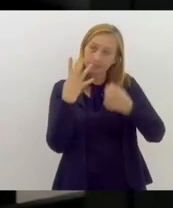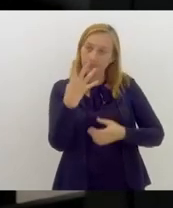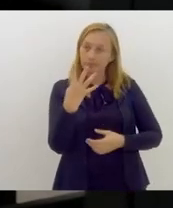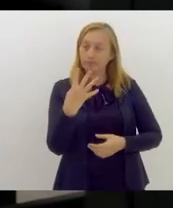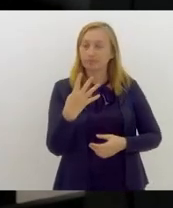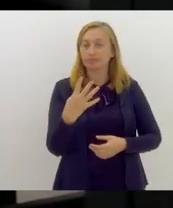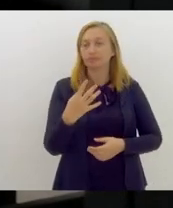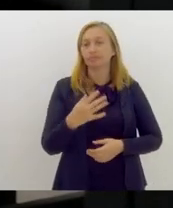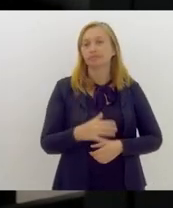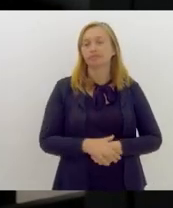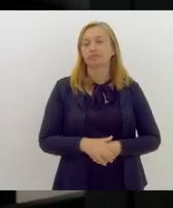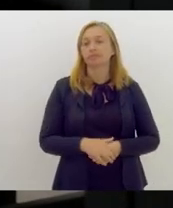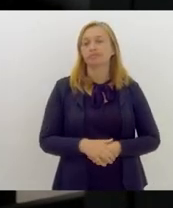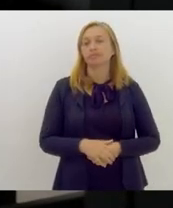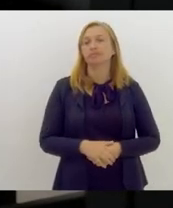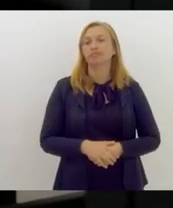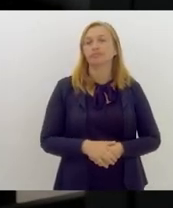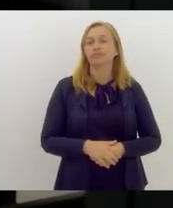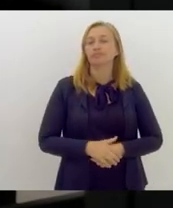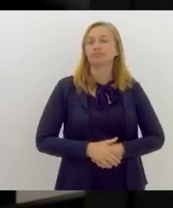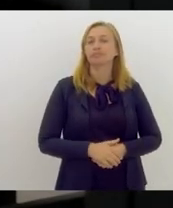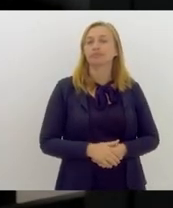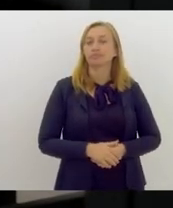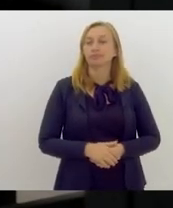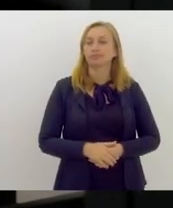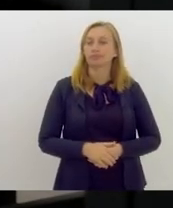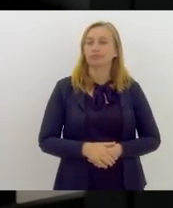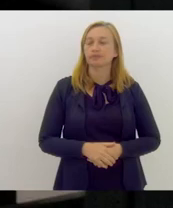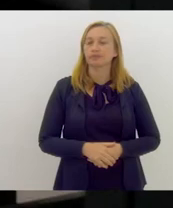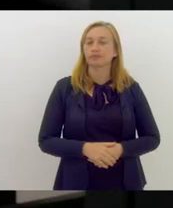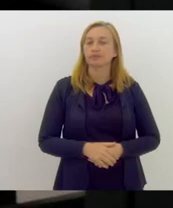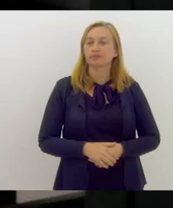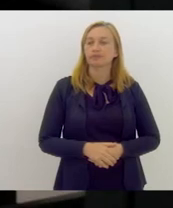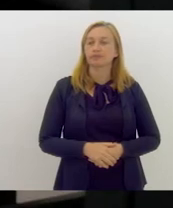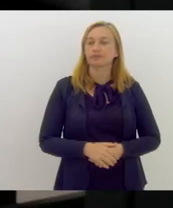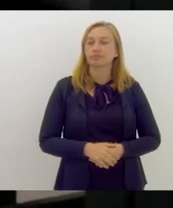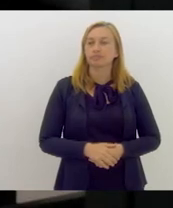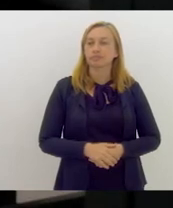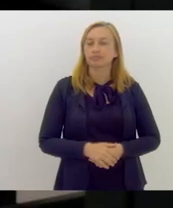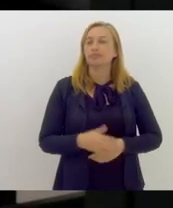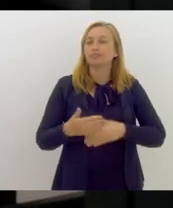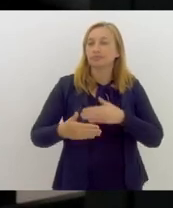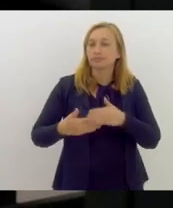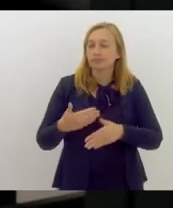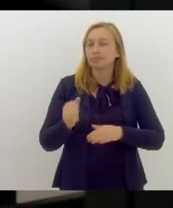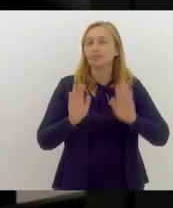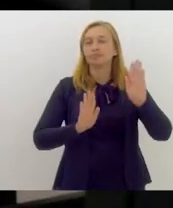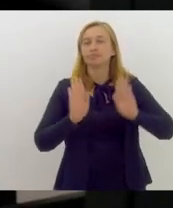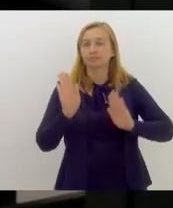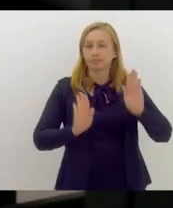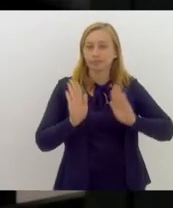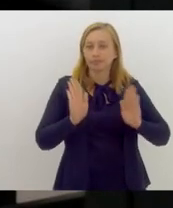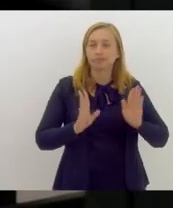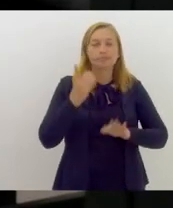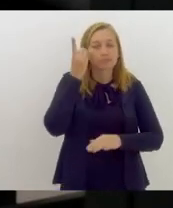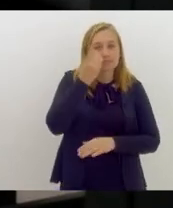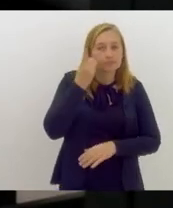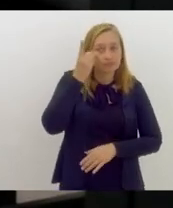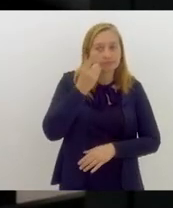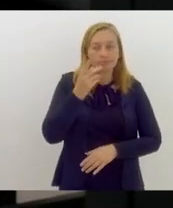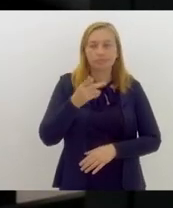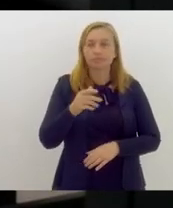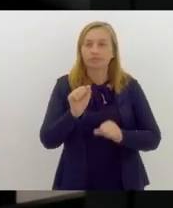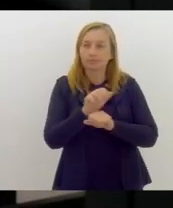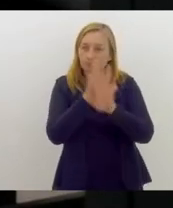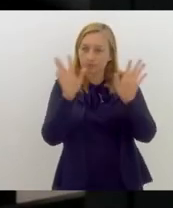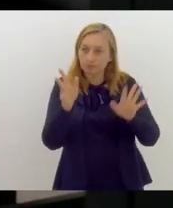flutuantes da Car powership pois bem esse processo de licenciamento como a deputada deixou